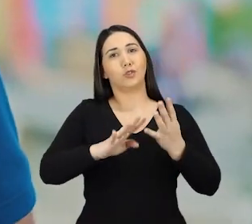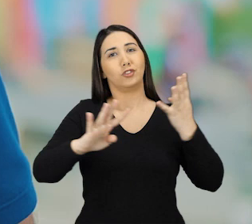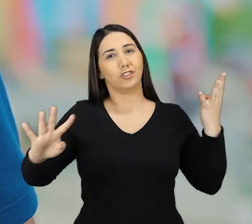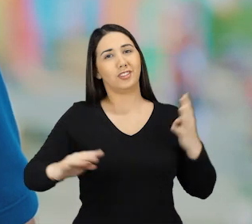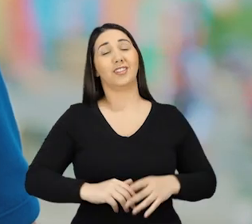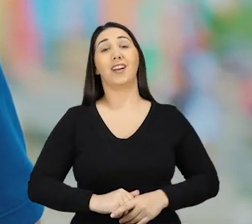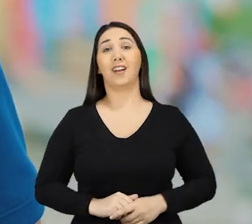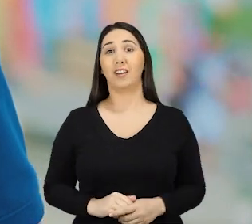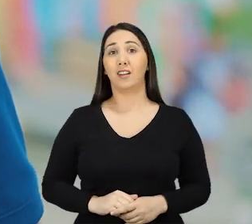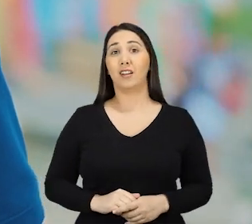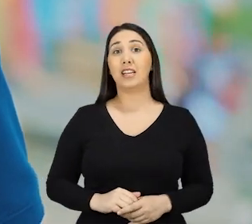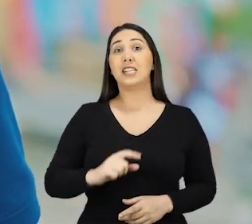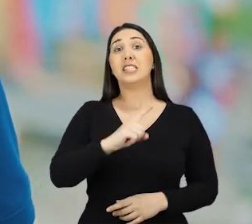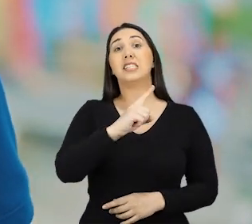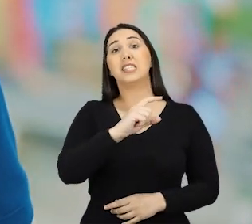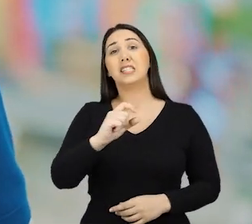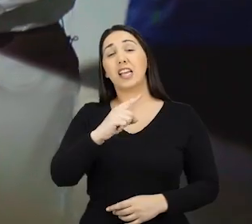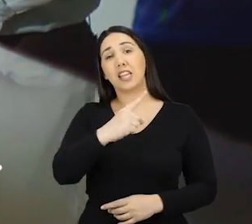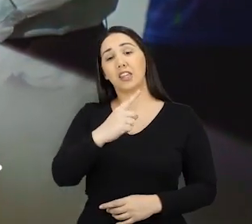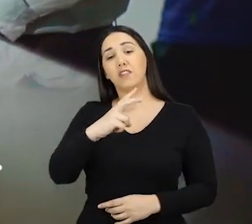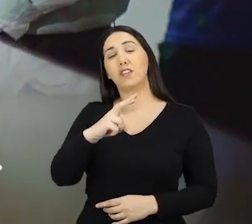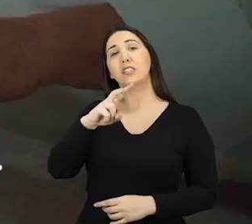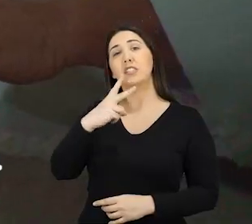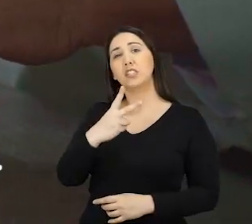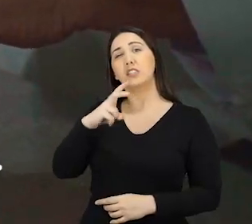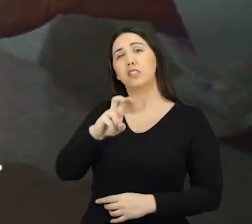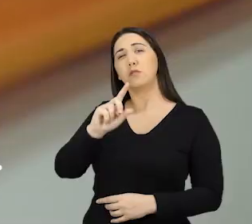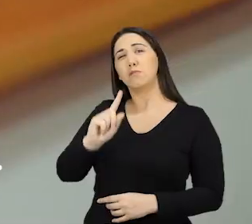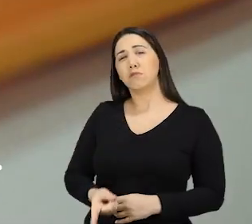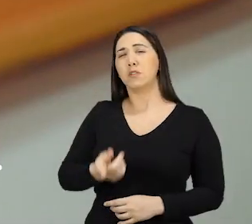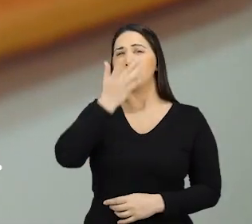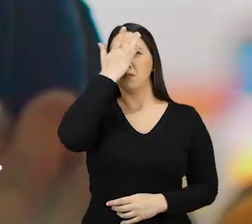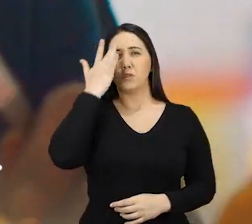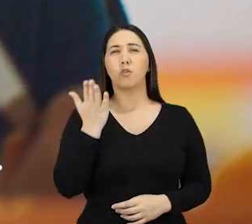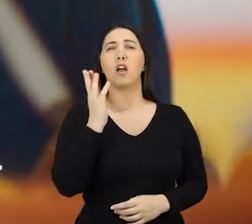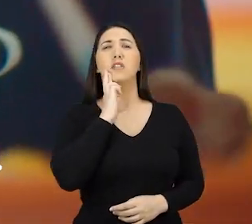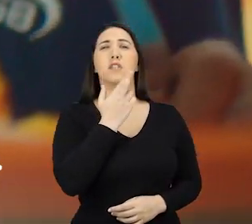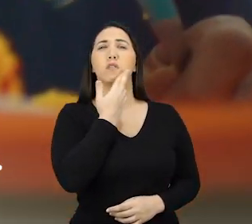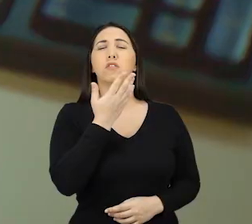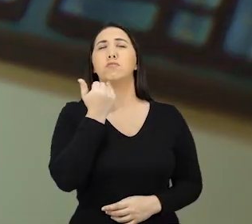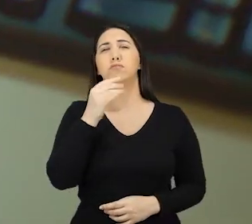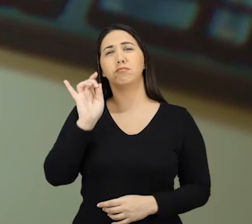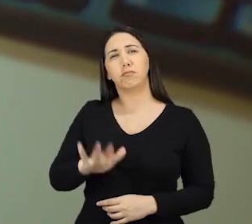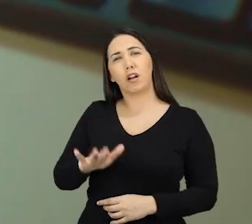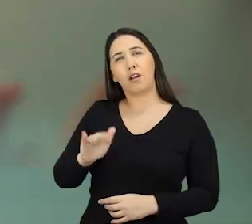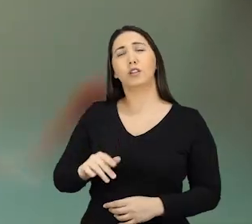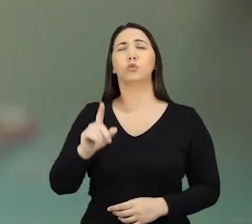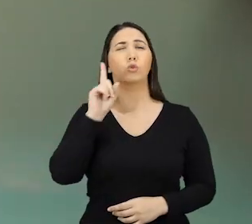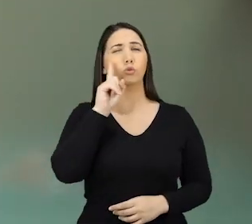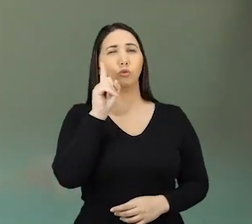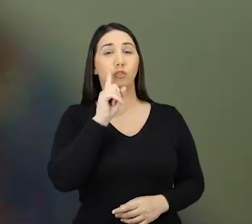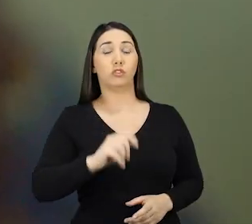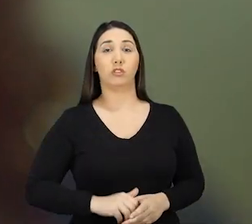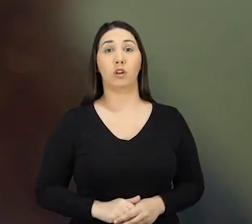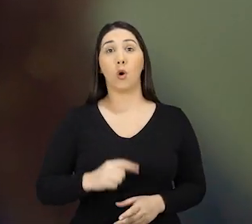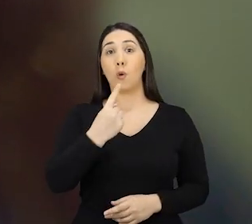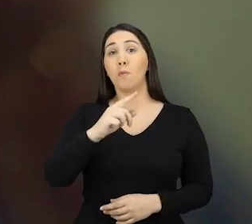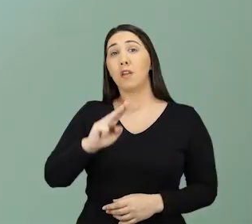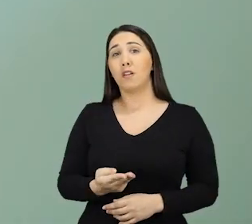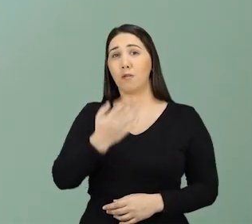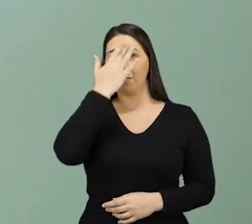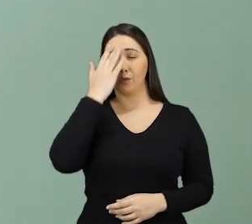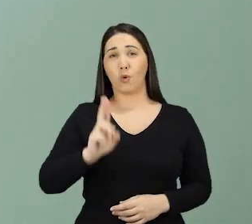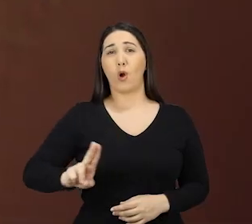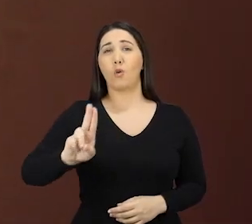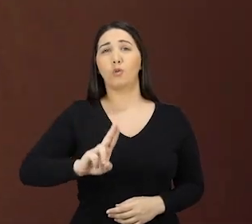o seu voto para os mais de 125 mil paulistas que se alimentam todos os dias no restaurante Bom Prato, para os mais de 1 milhão de beneficiários do Bolsa